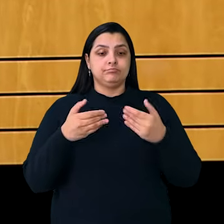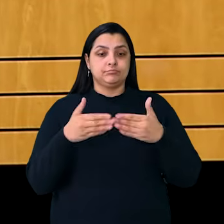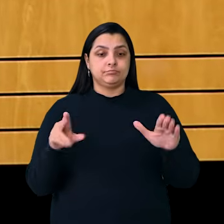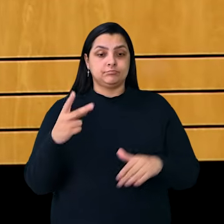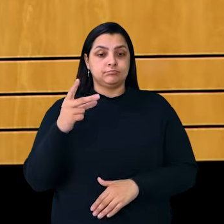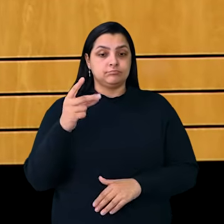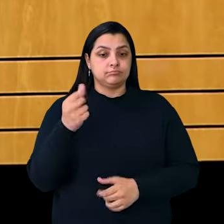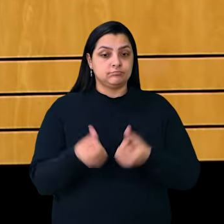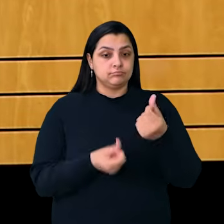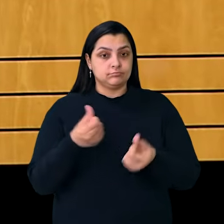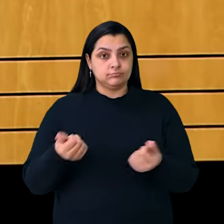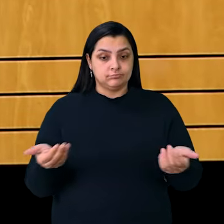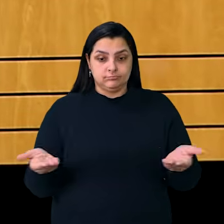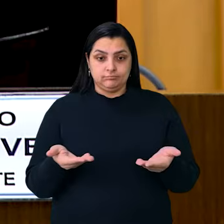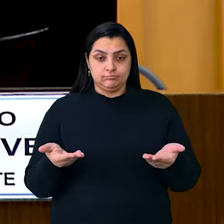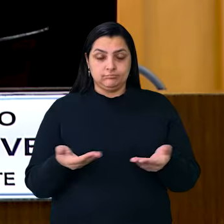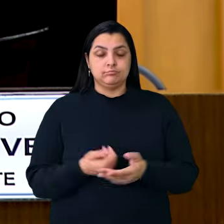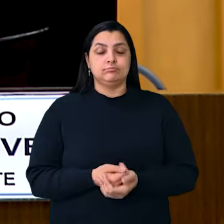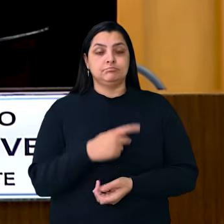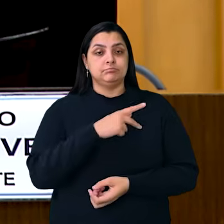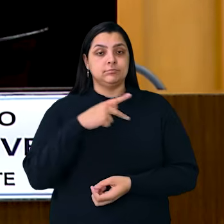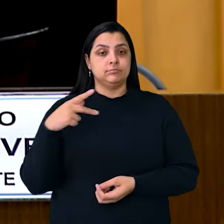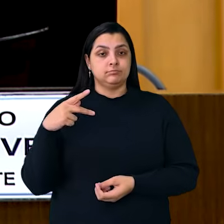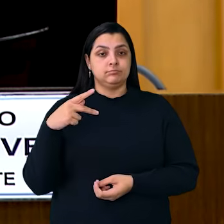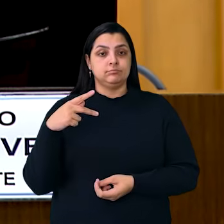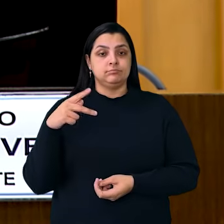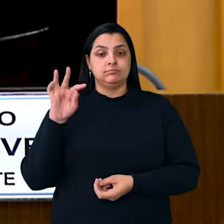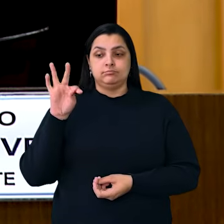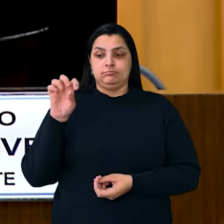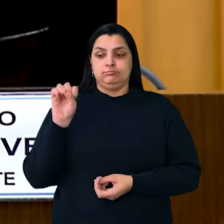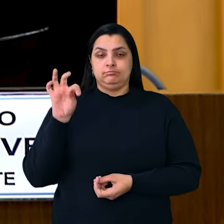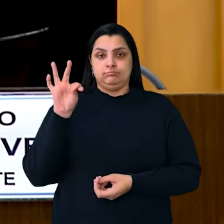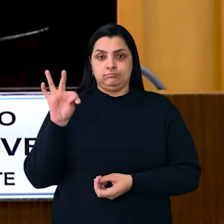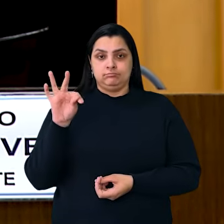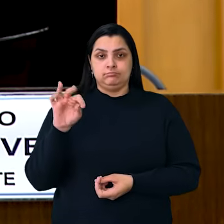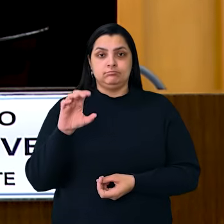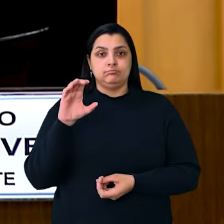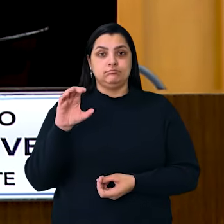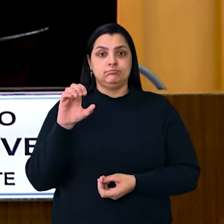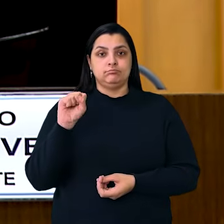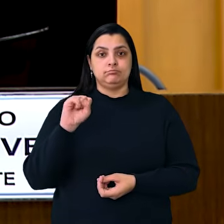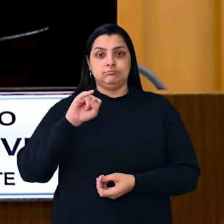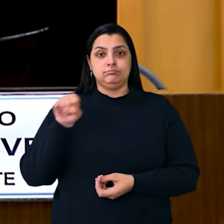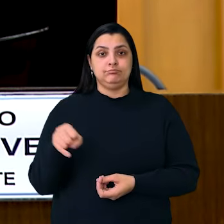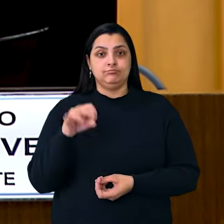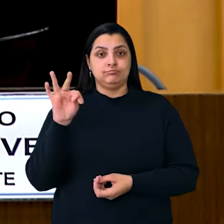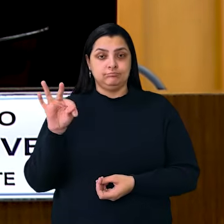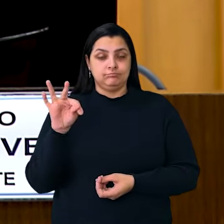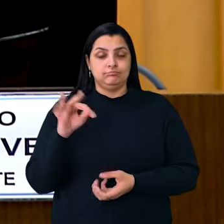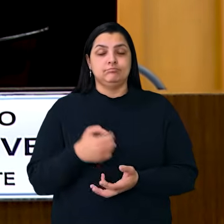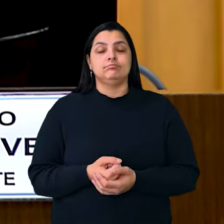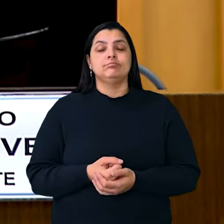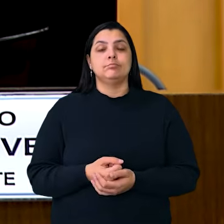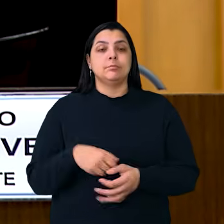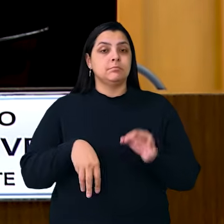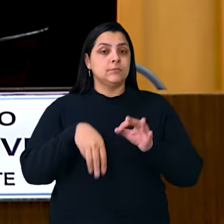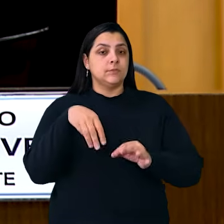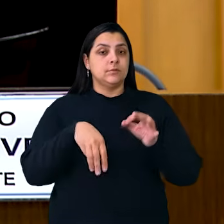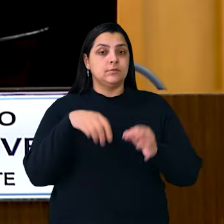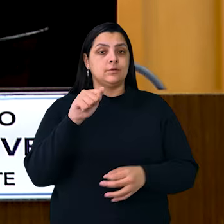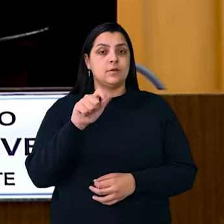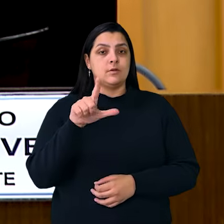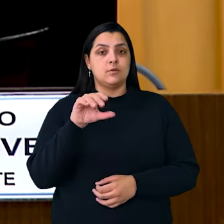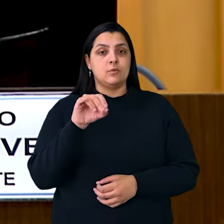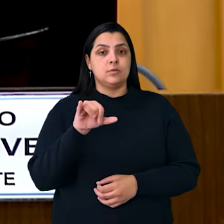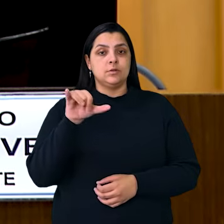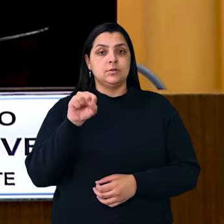do segundo semestre deste ano, o presidente do Tribunal Superior do Trabalho e do Conselho Superior da Justiça do Trabalho, ministro